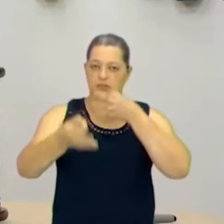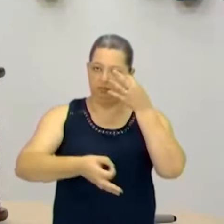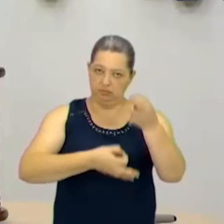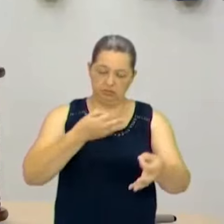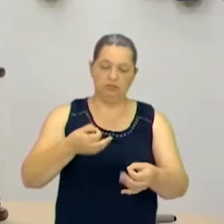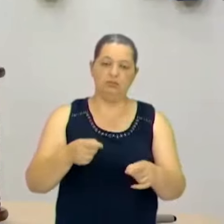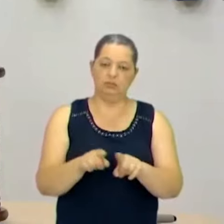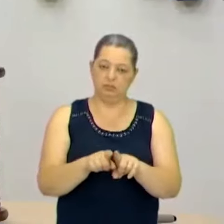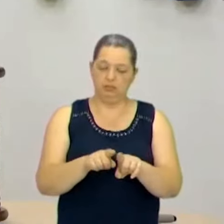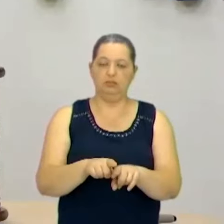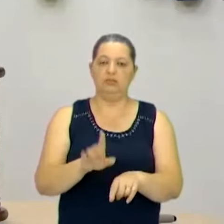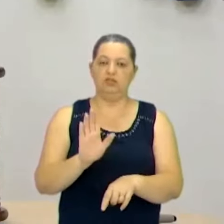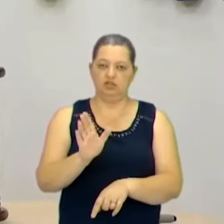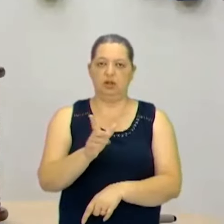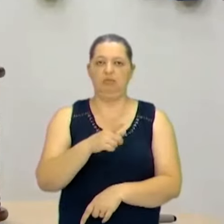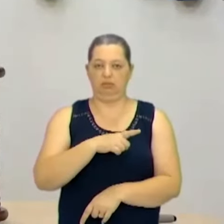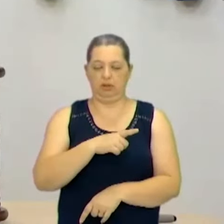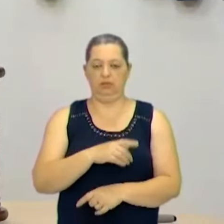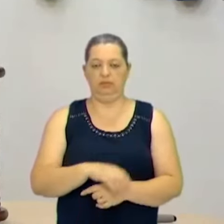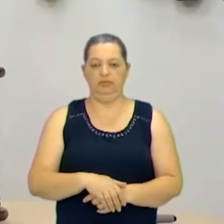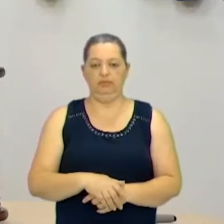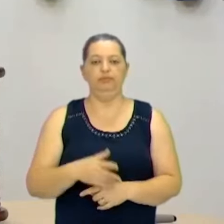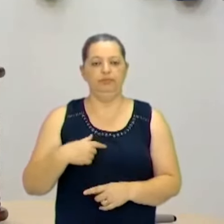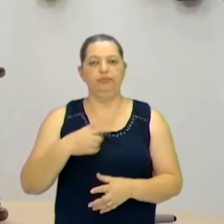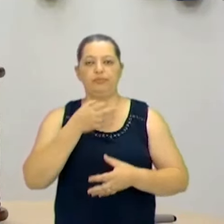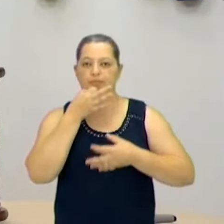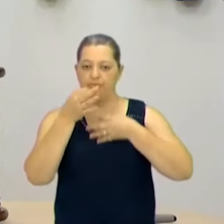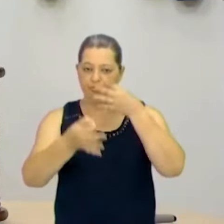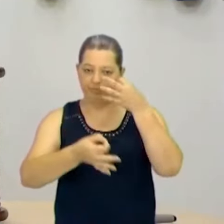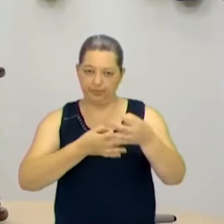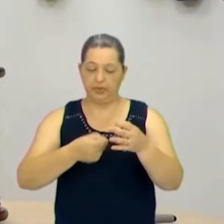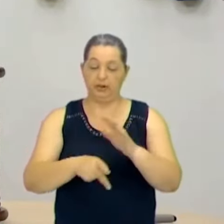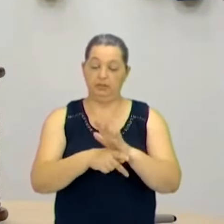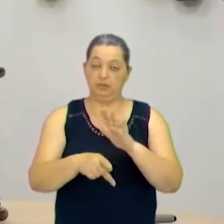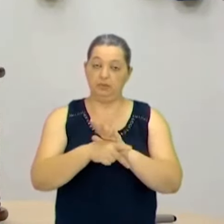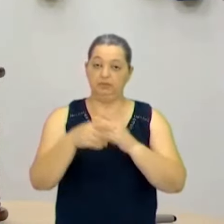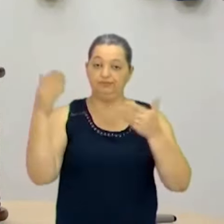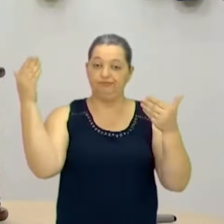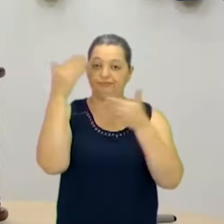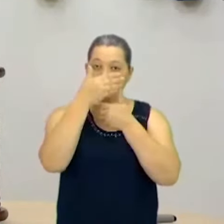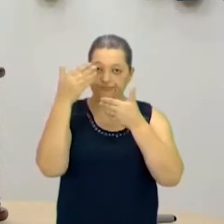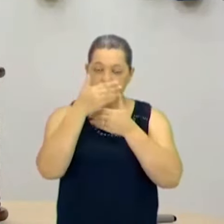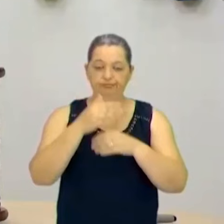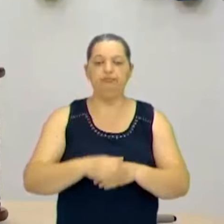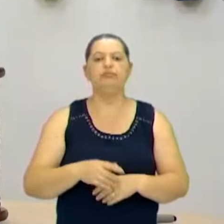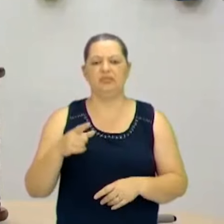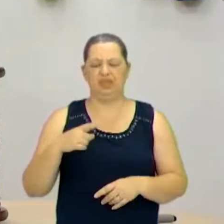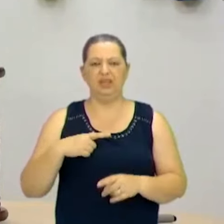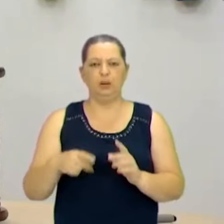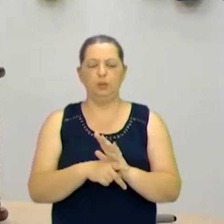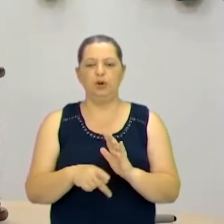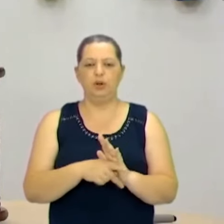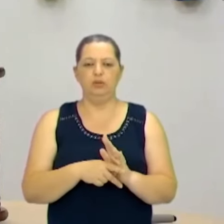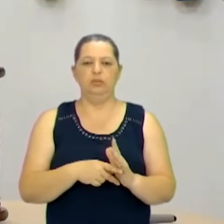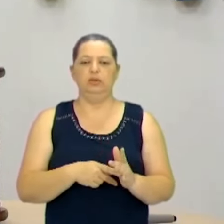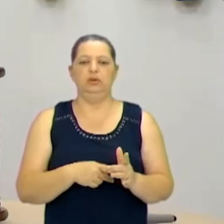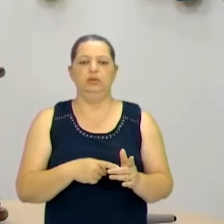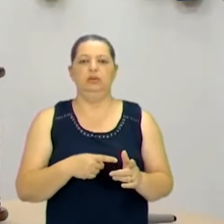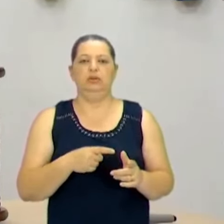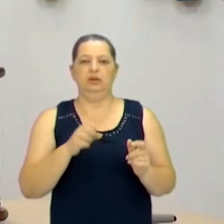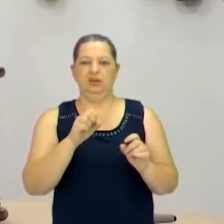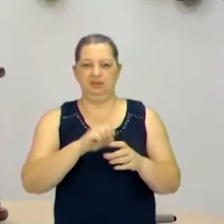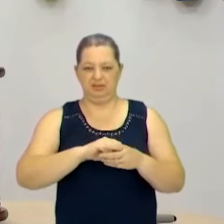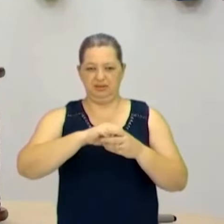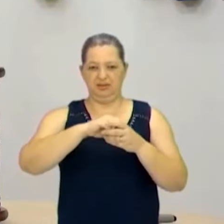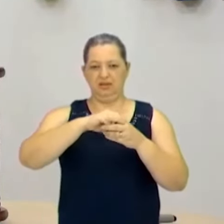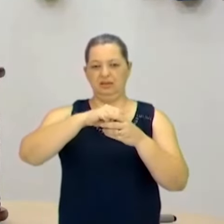que os estudantes já têm. Porque eles já têm um repertório historiográfico acerca do terrorismo, até porque tem esse caráter do terrorismo, principalmente depois das